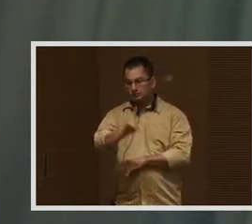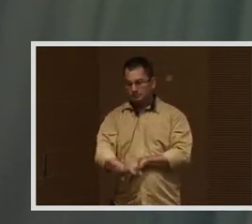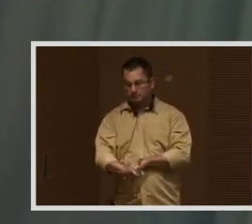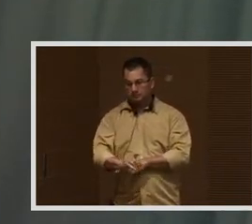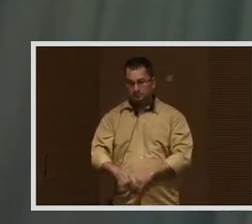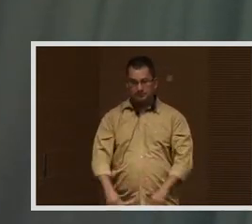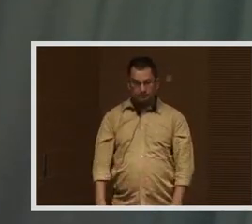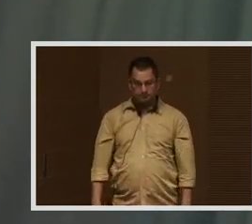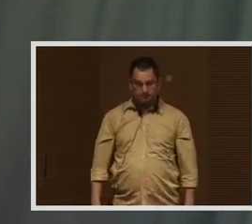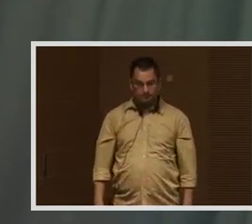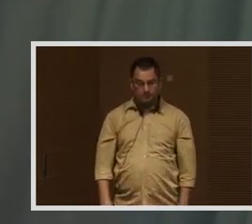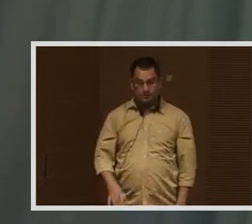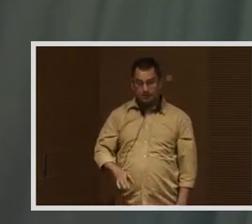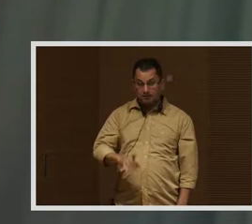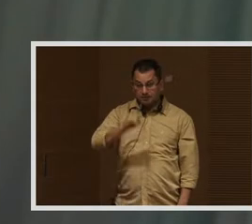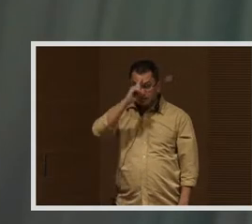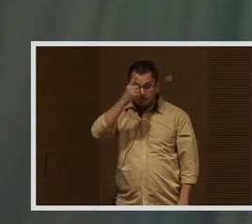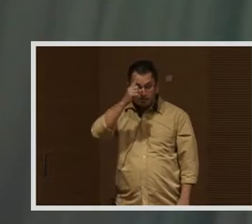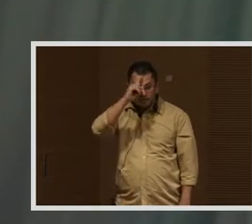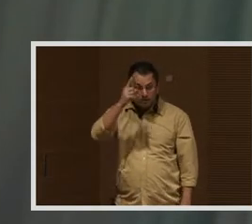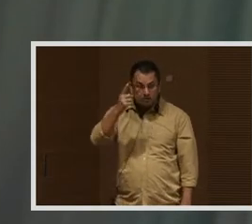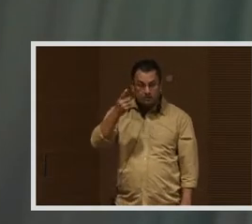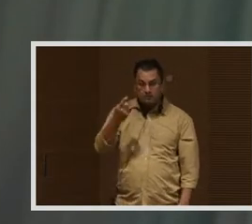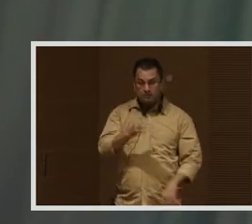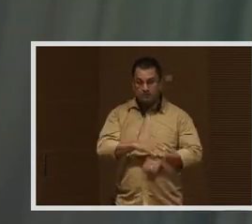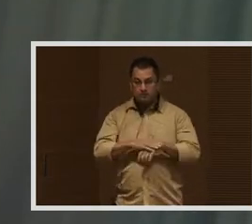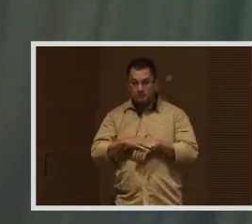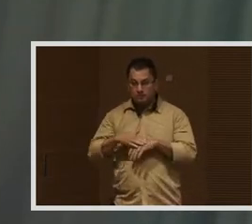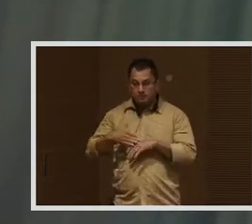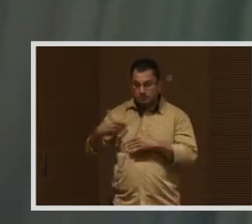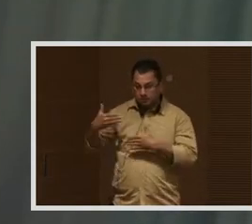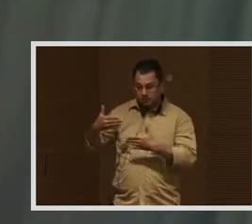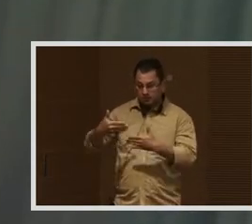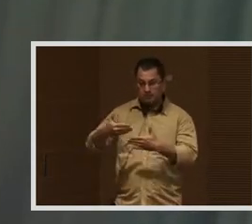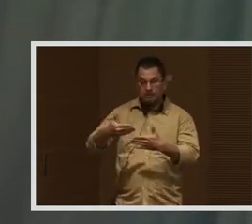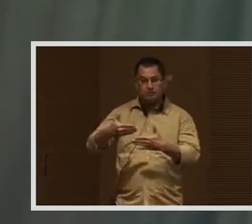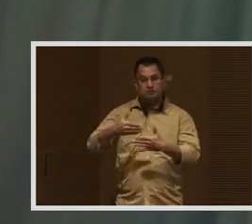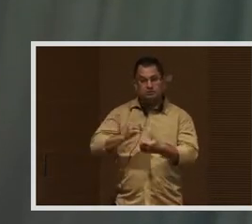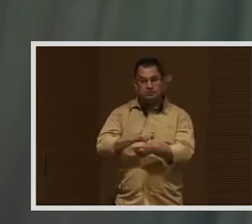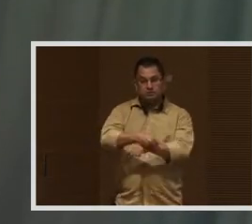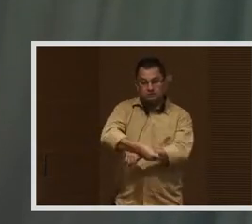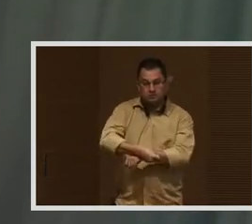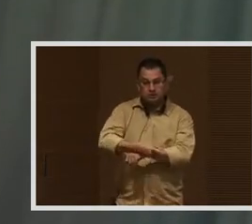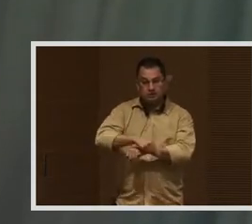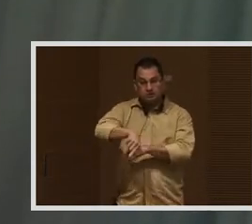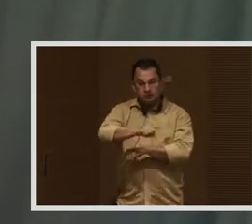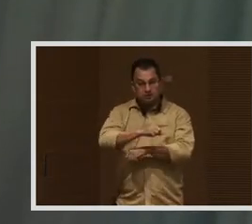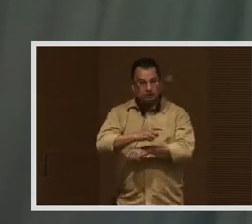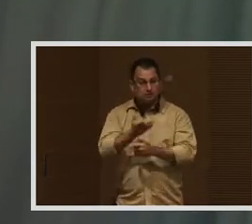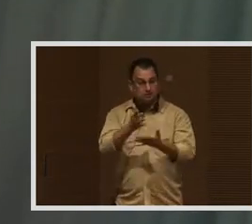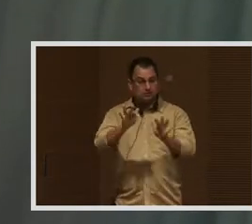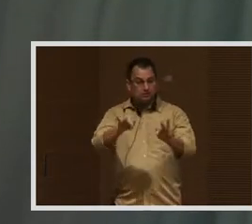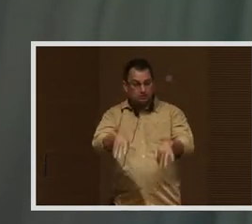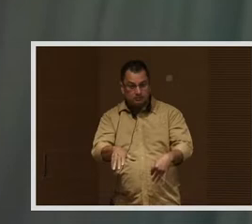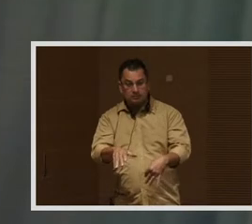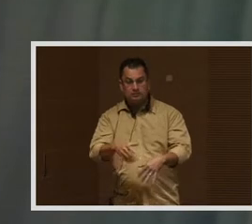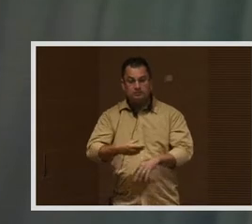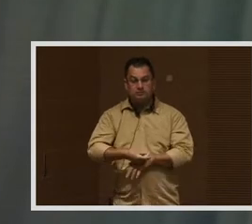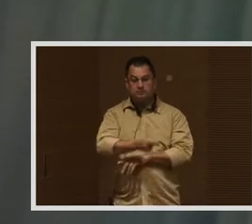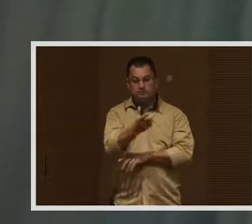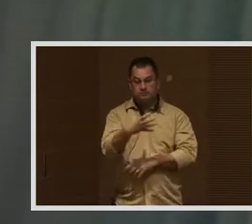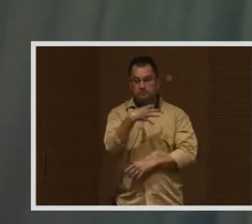Avizinhemo-nos. Criemos uma ambiência tal, ao longo deste seminário, que ao sair daqui, possamos nos sentir